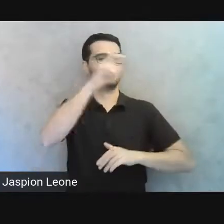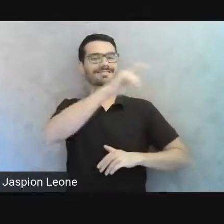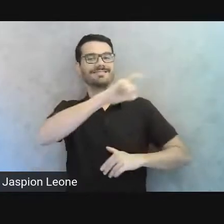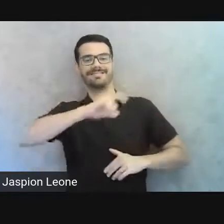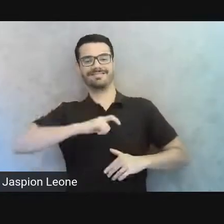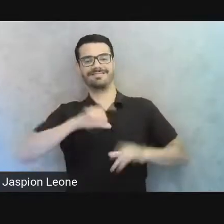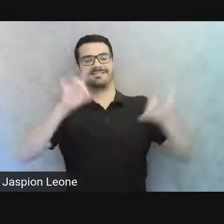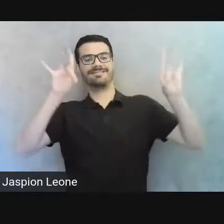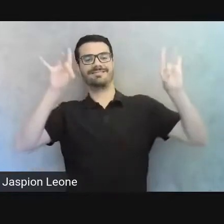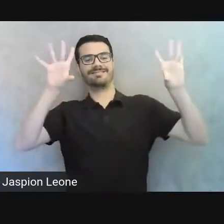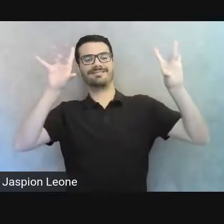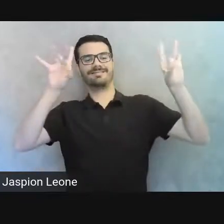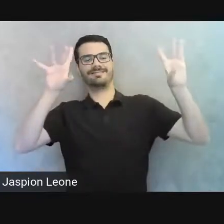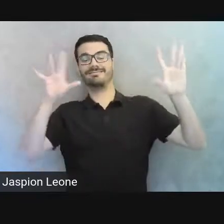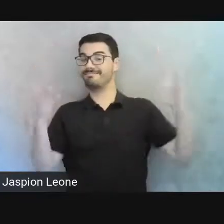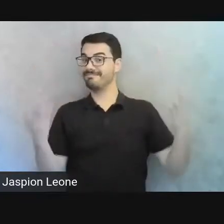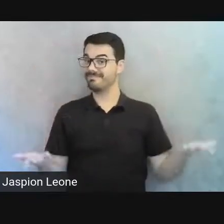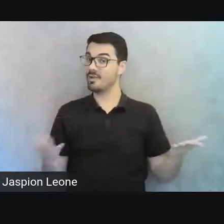você